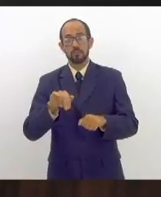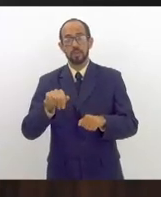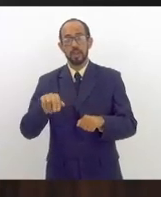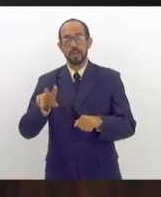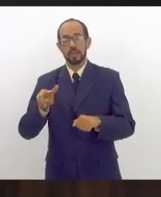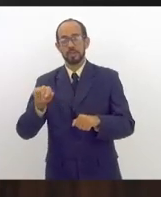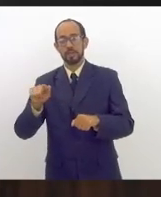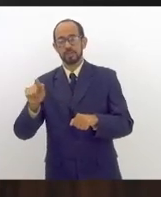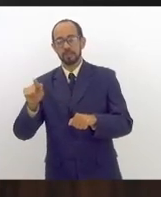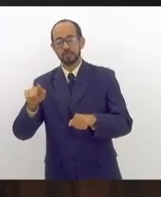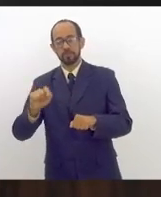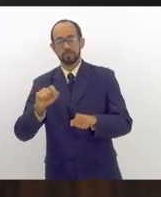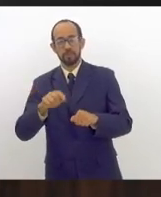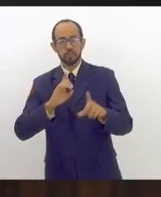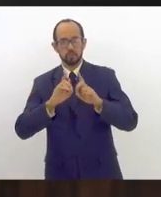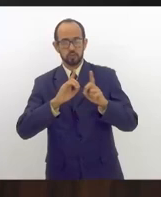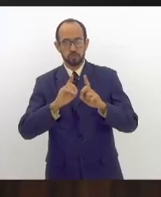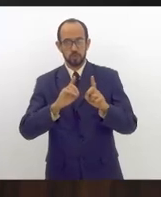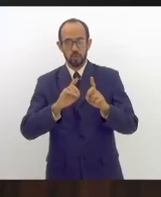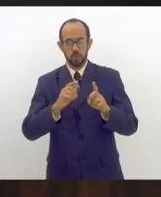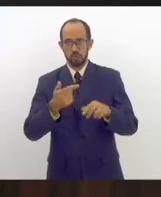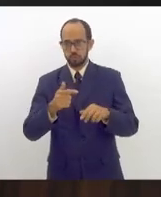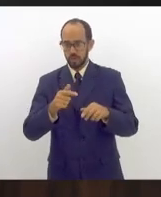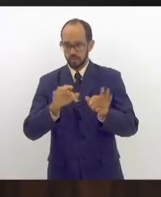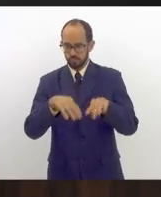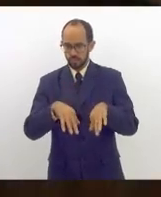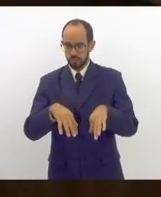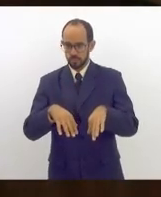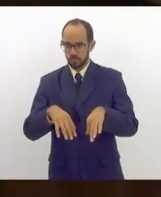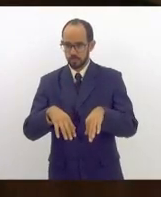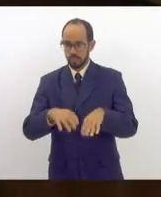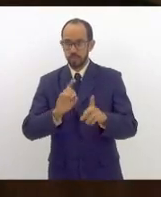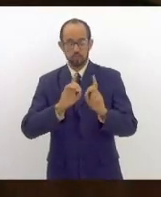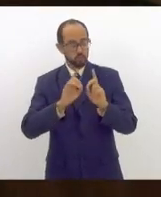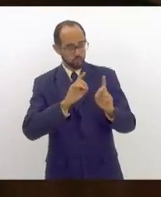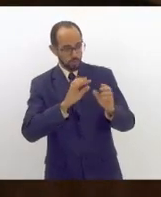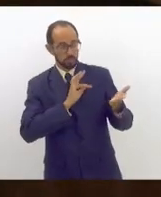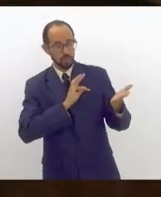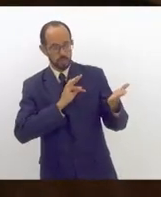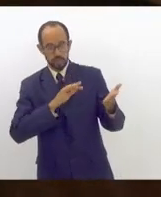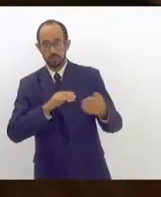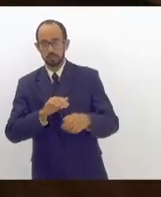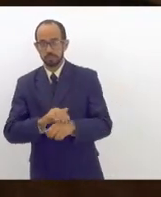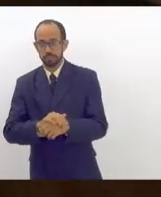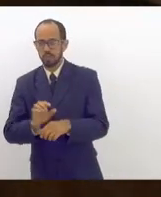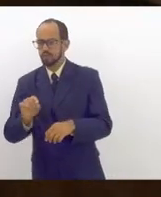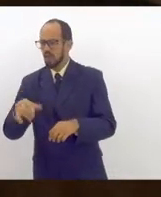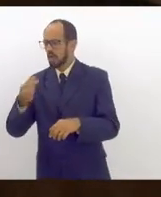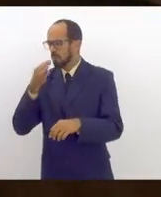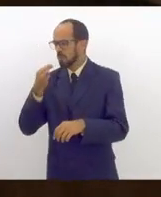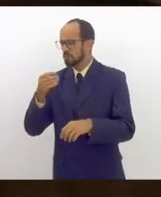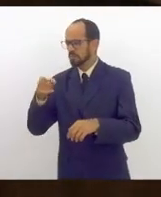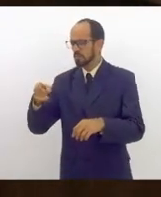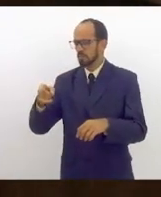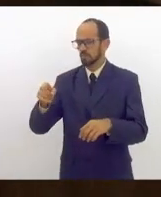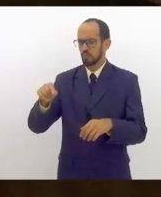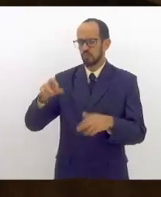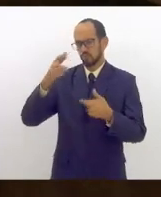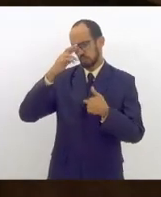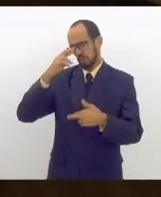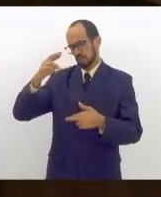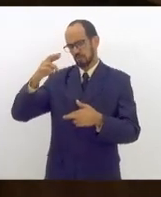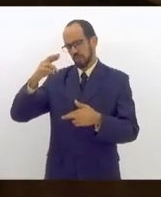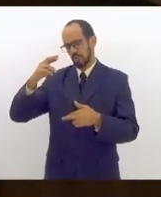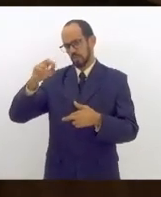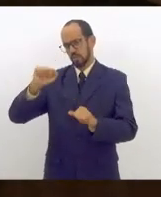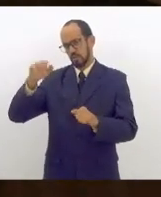Em discussão, não havendo quem queira discutir, presidente, encerrada a discussão para discutir, deputada Marta. Observação. Com todo respeito ao